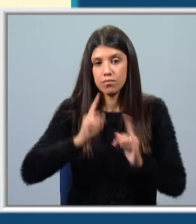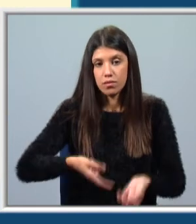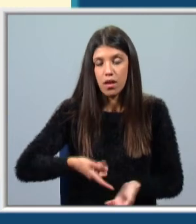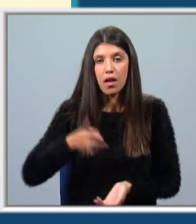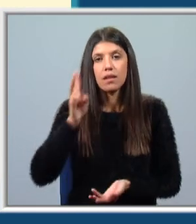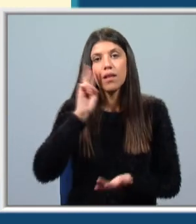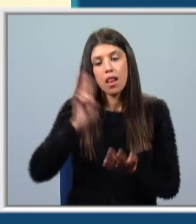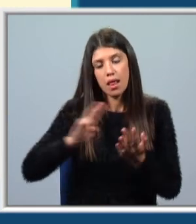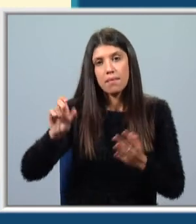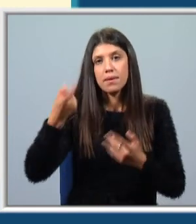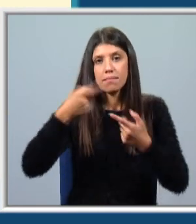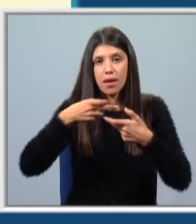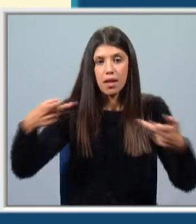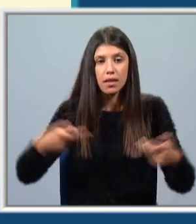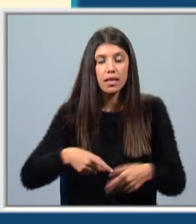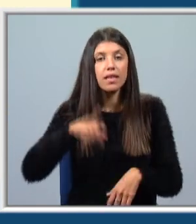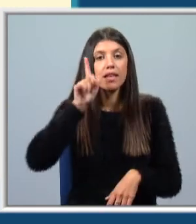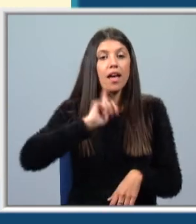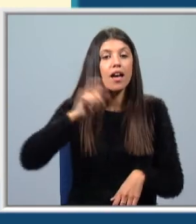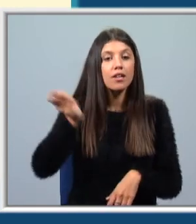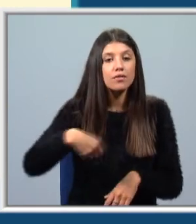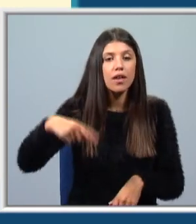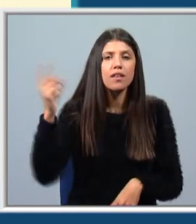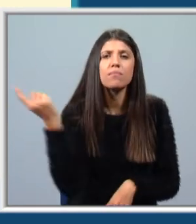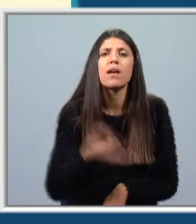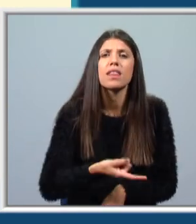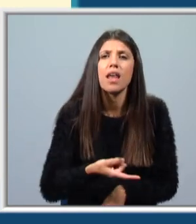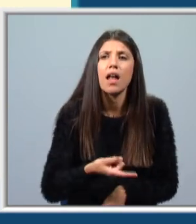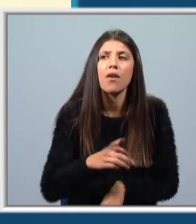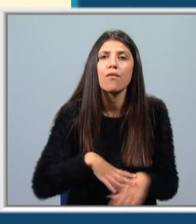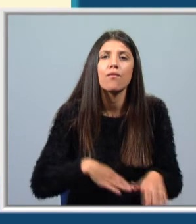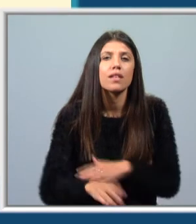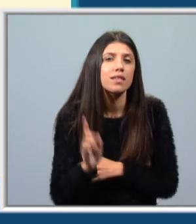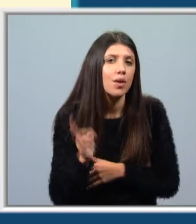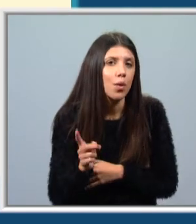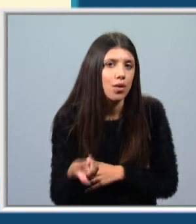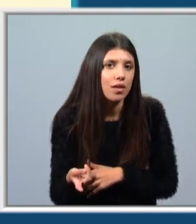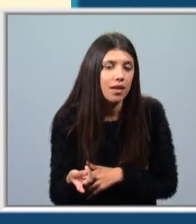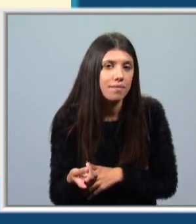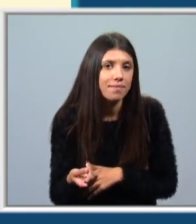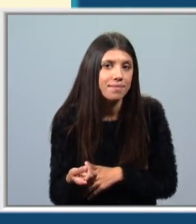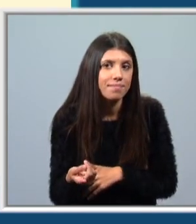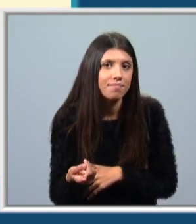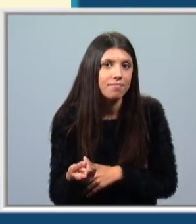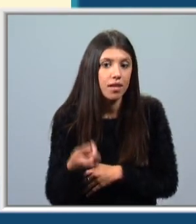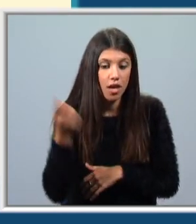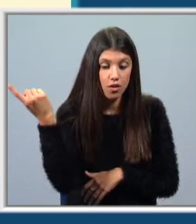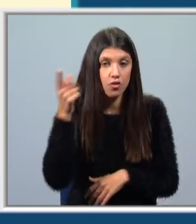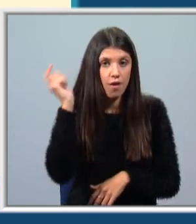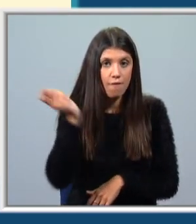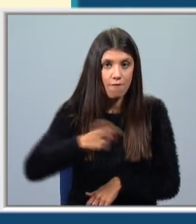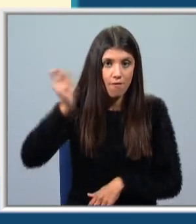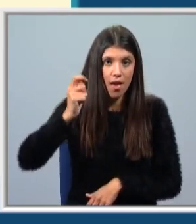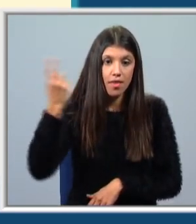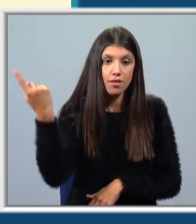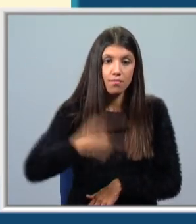Vamos começar então na primeira linha. As fadas mandaram fazer o quê? O que foi que as fadas mandaram? As fadas